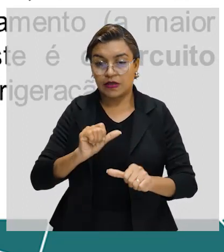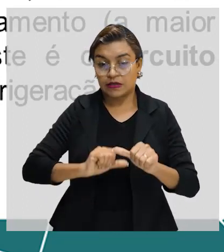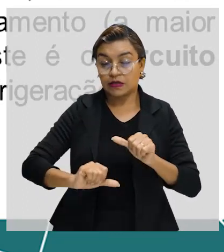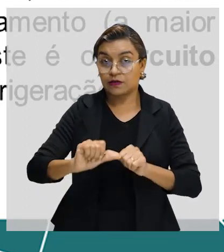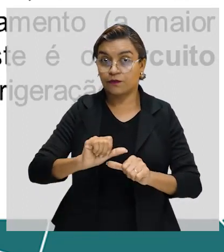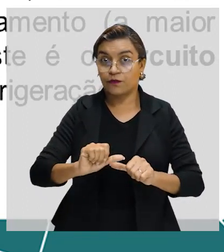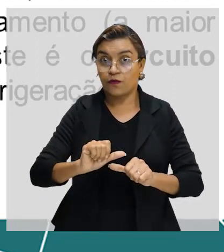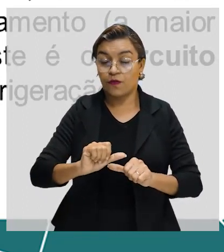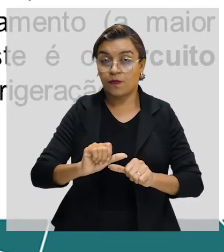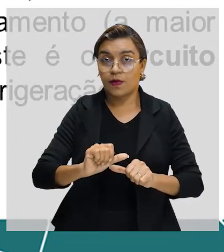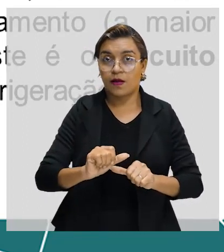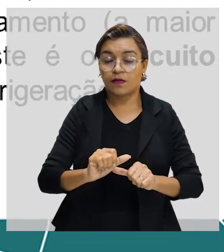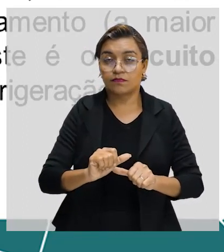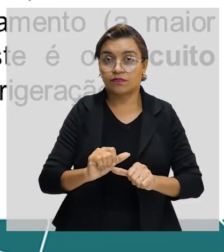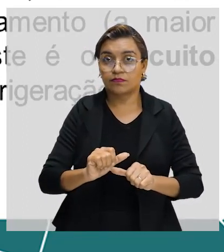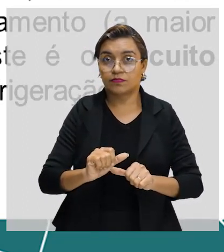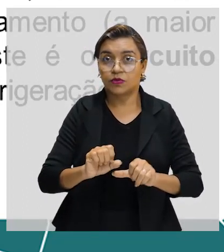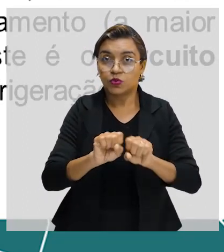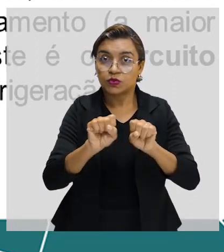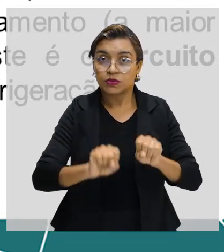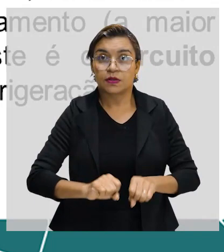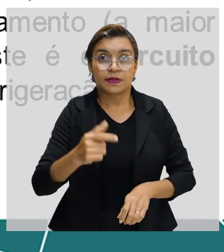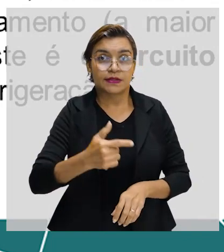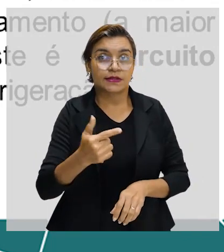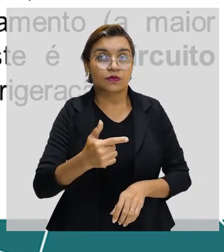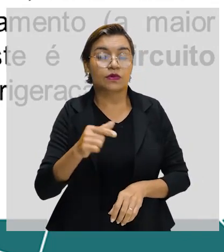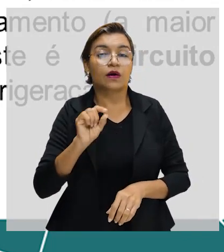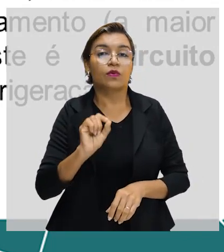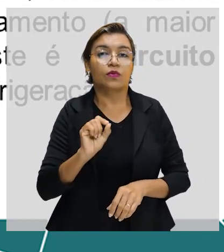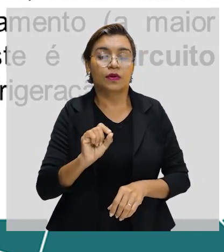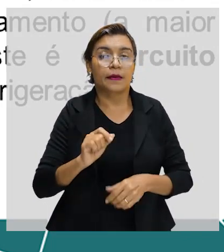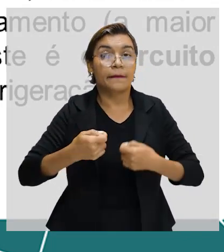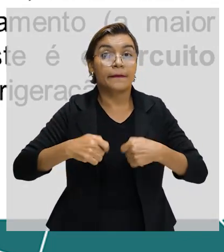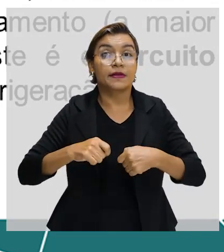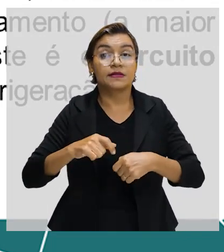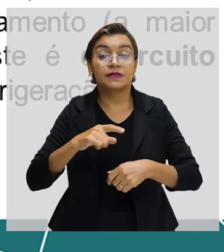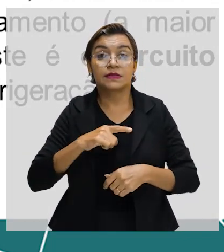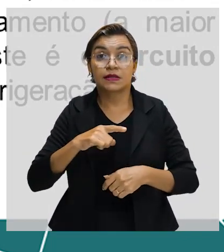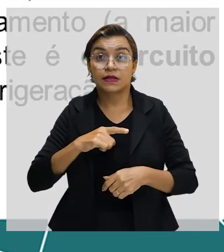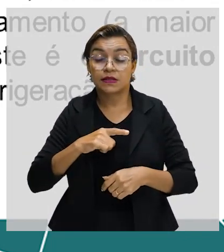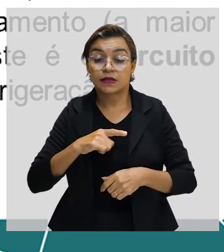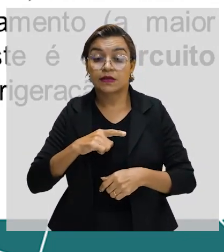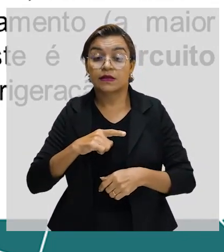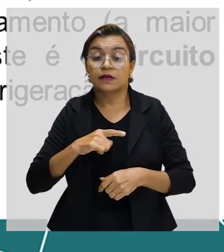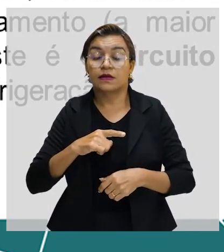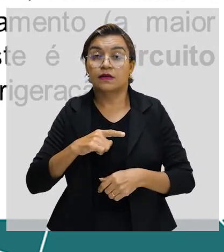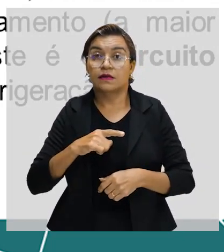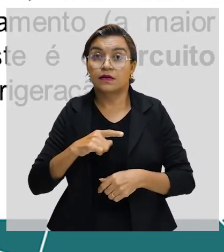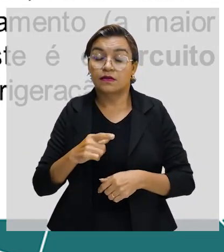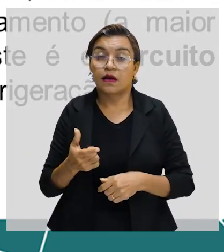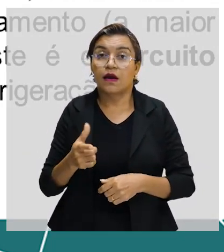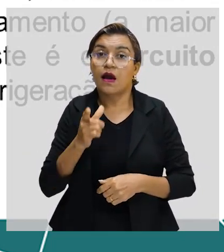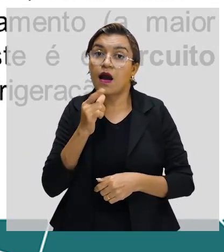nós falamos, né, em água, é necessário que ele seja abastecido por água fria.